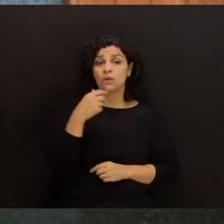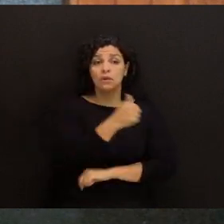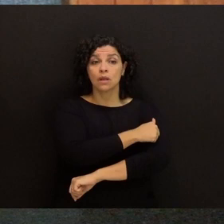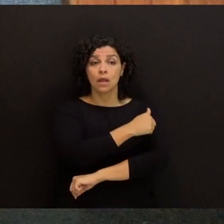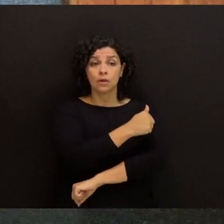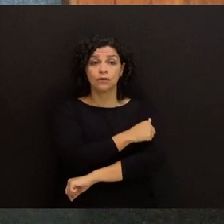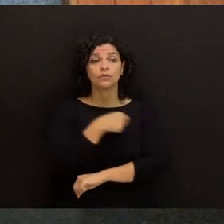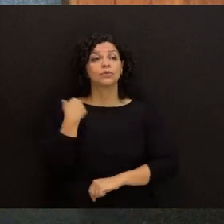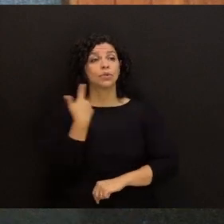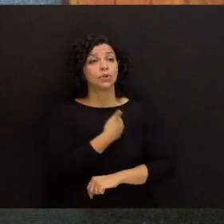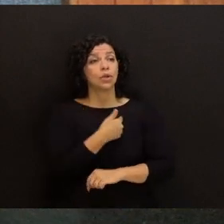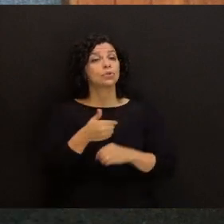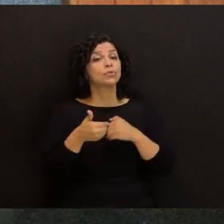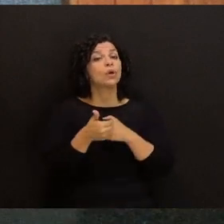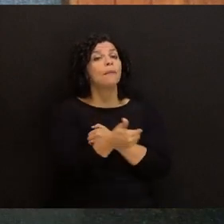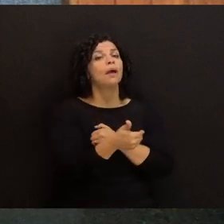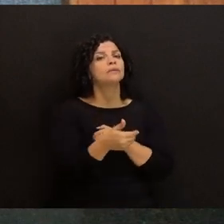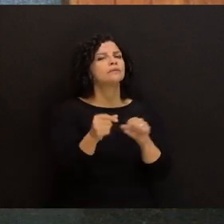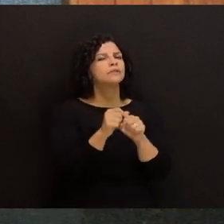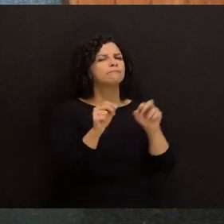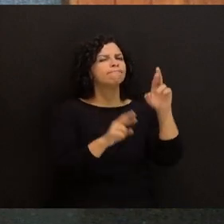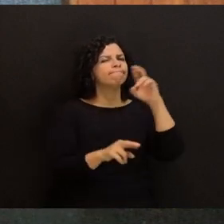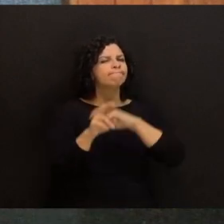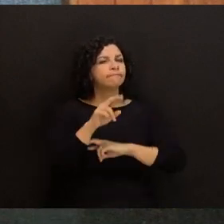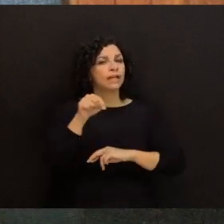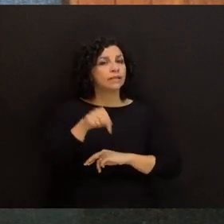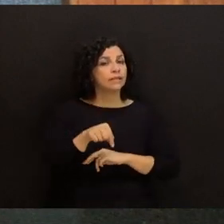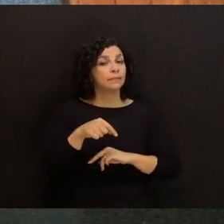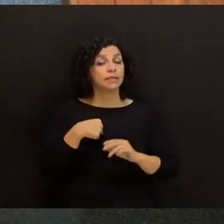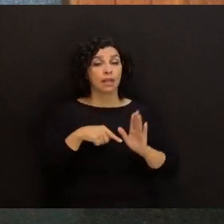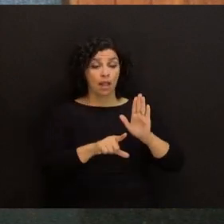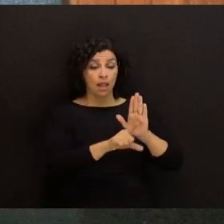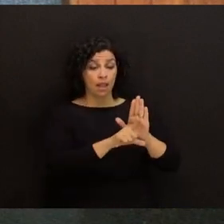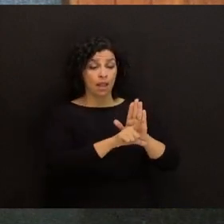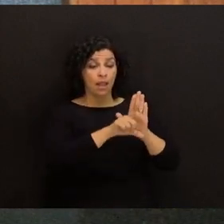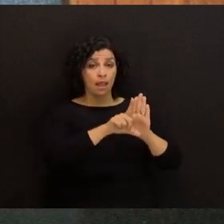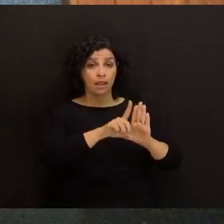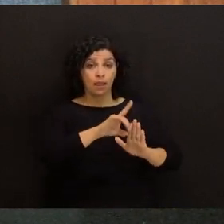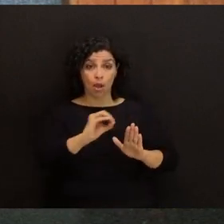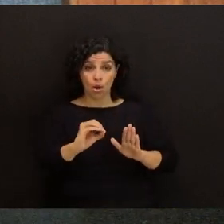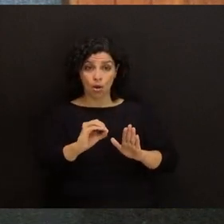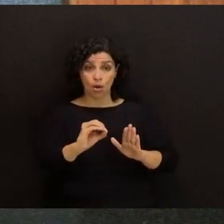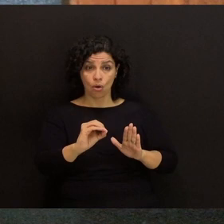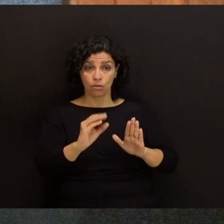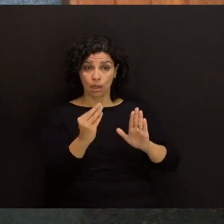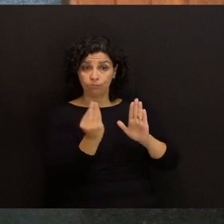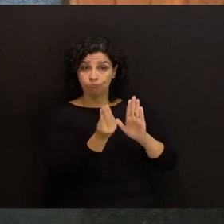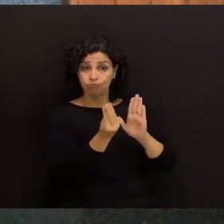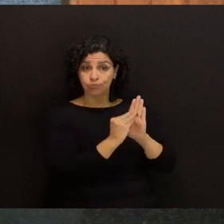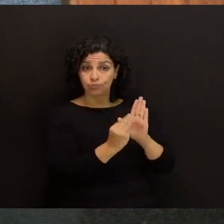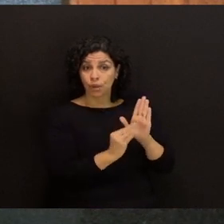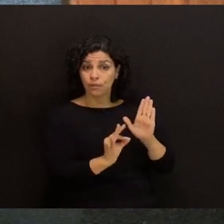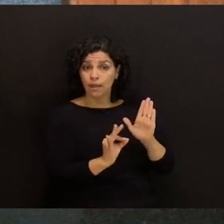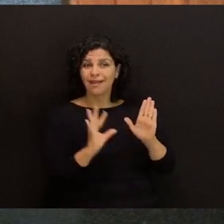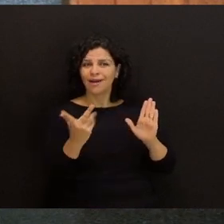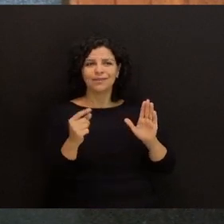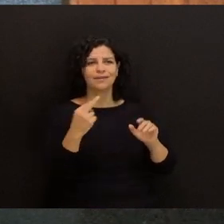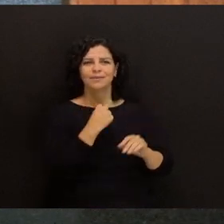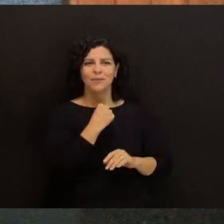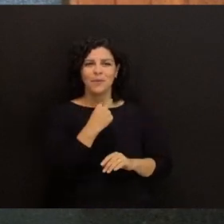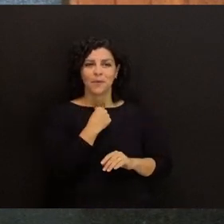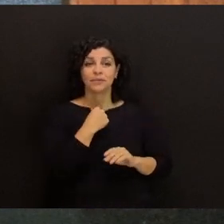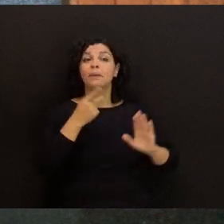que tudo começa o que não está previsto na lei orçamentária não vai acontecer e o que está